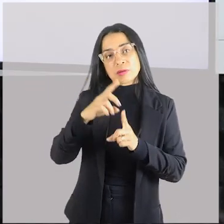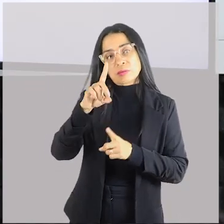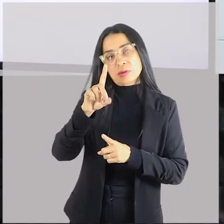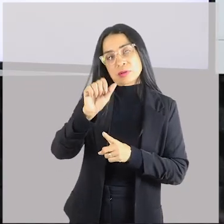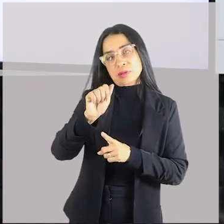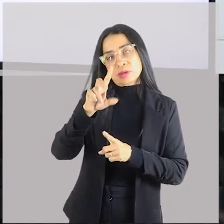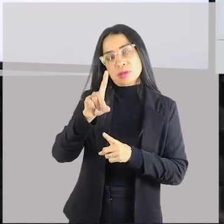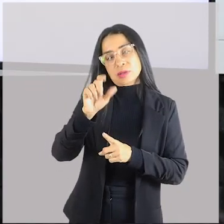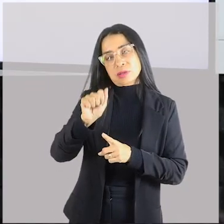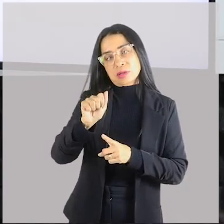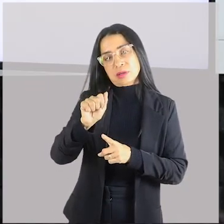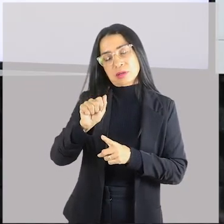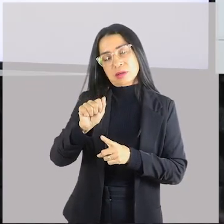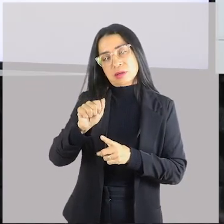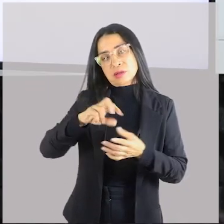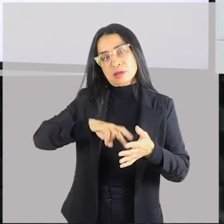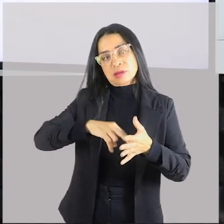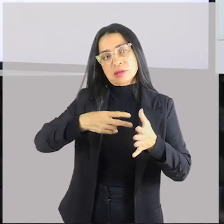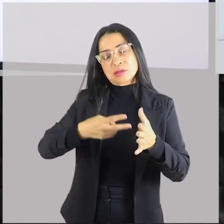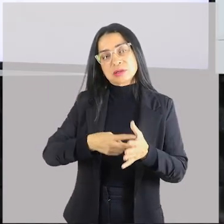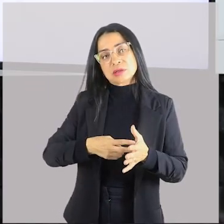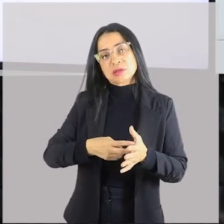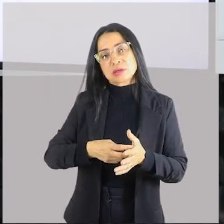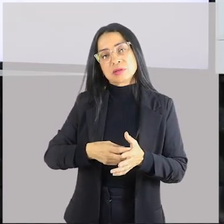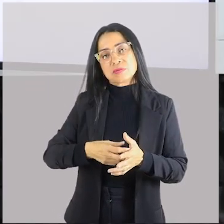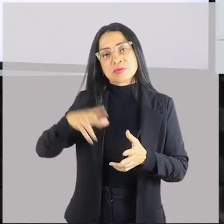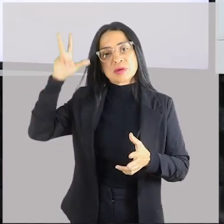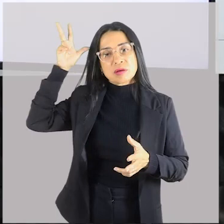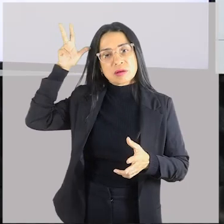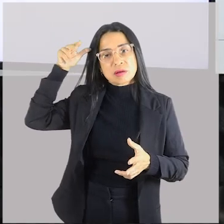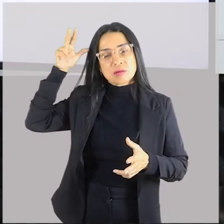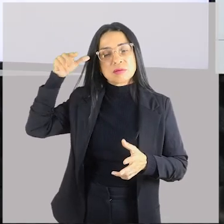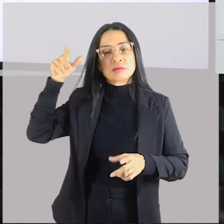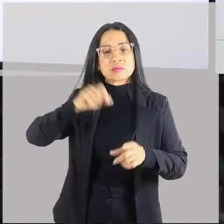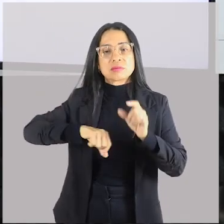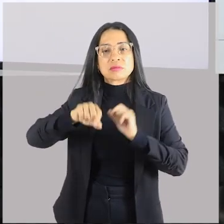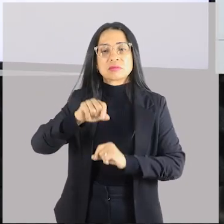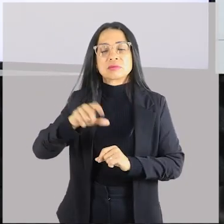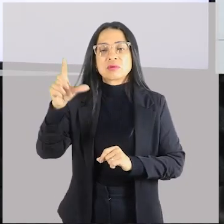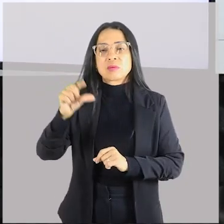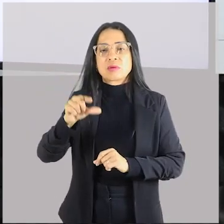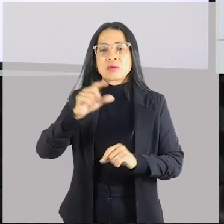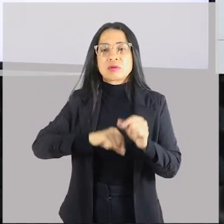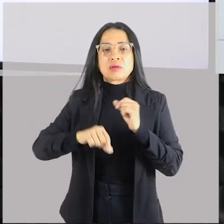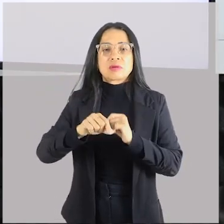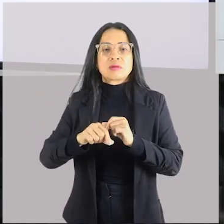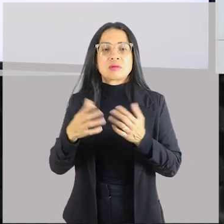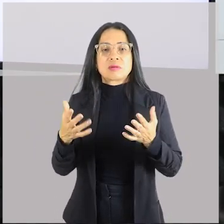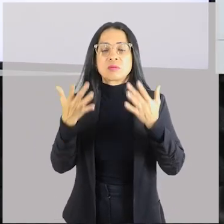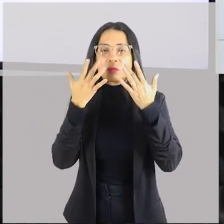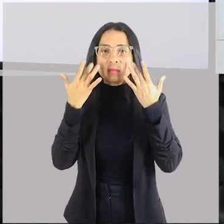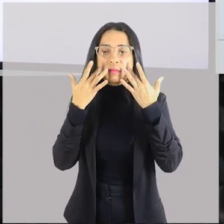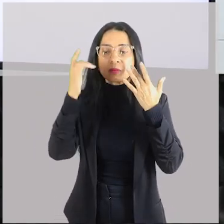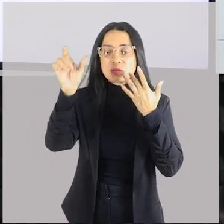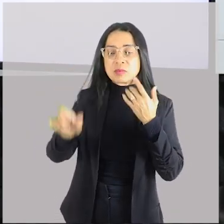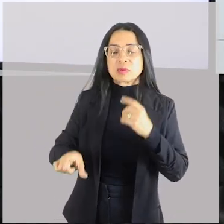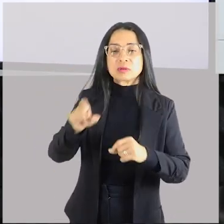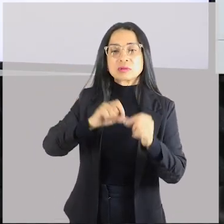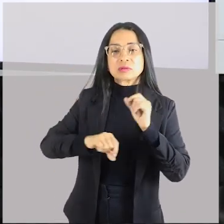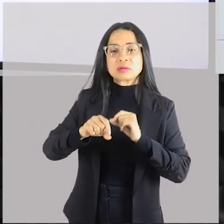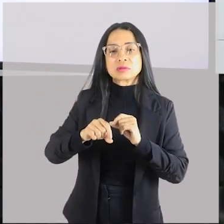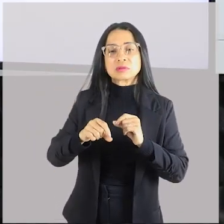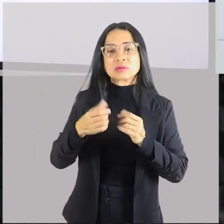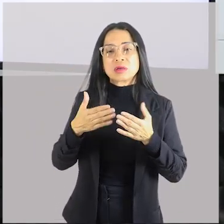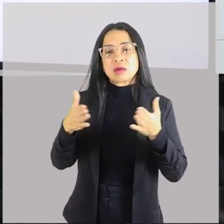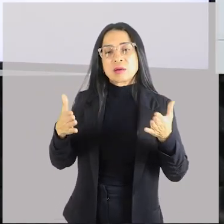significa cavalinho mas não é a única eh definição o artista chamado tristante zarra pelo que contaram abriu